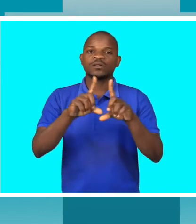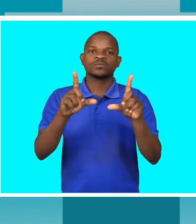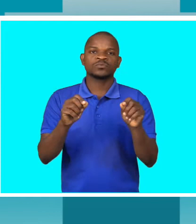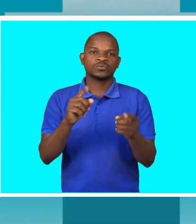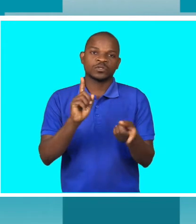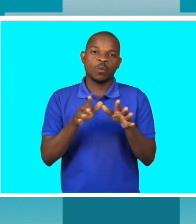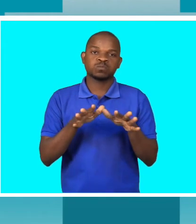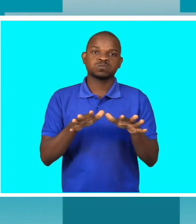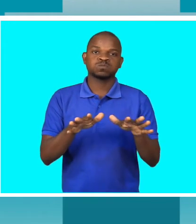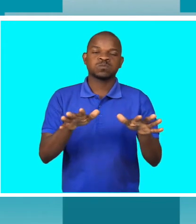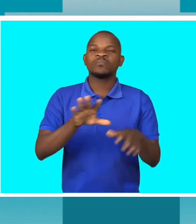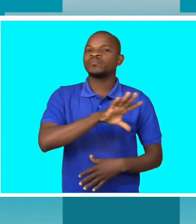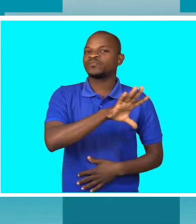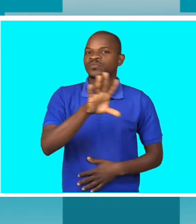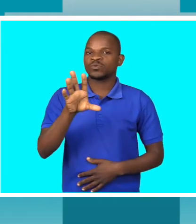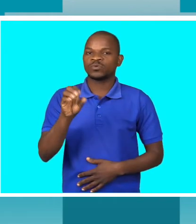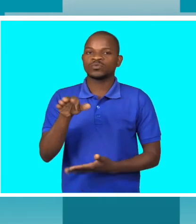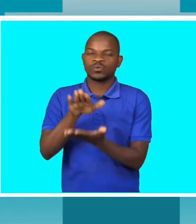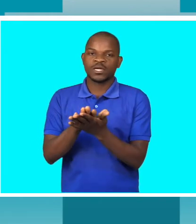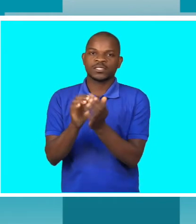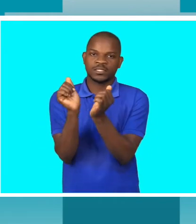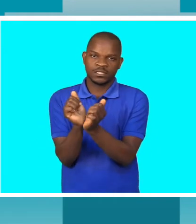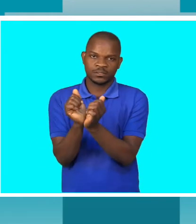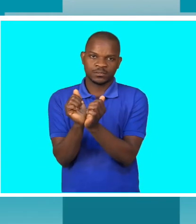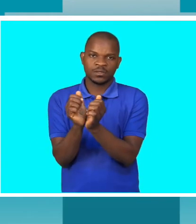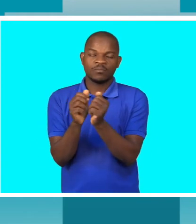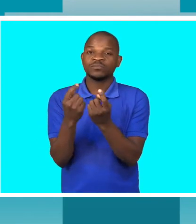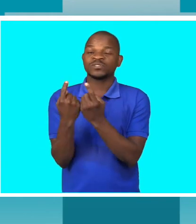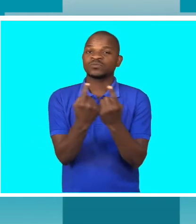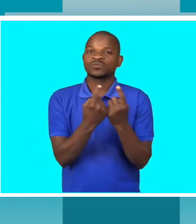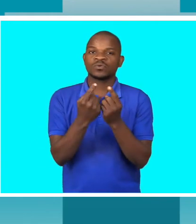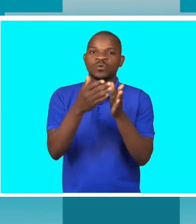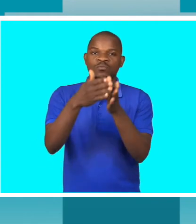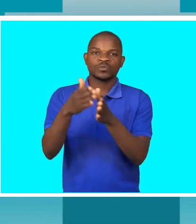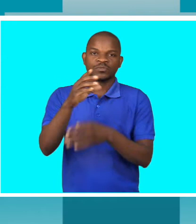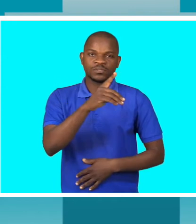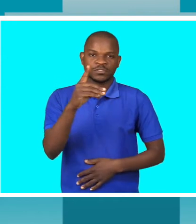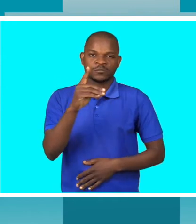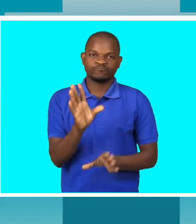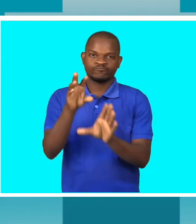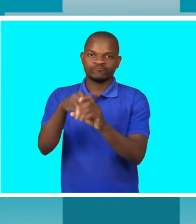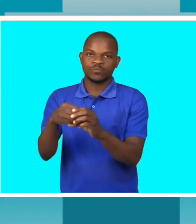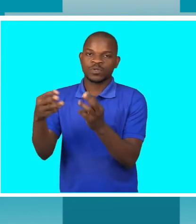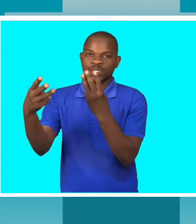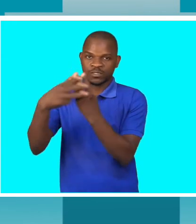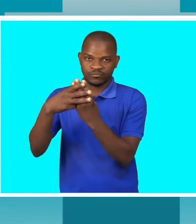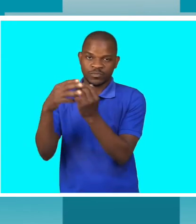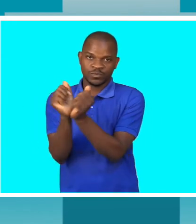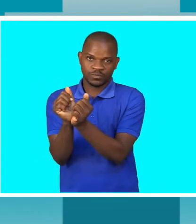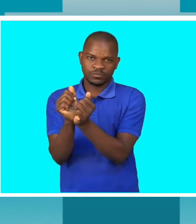instalada... casos, por exemplo, de pessoas com deficiência que têm várias patologias, falo também de hernia,